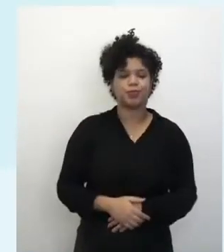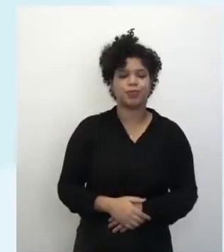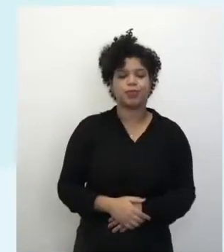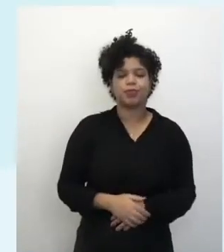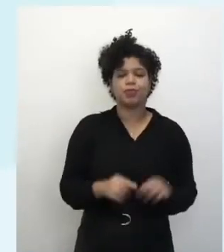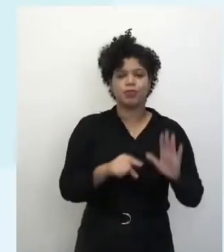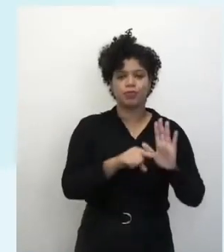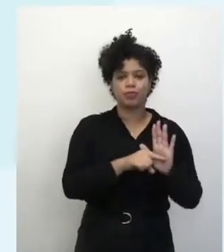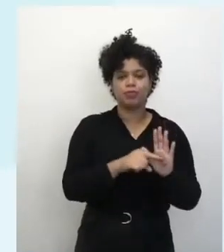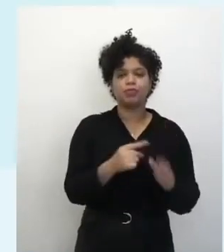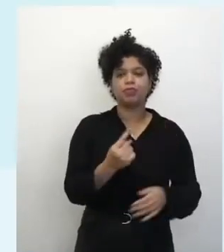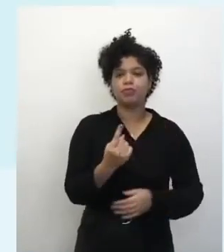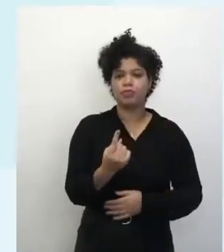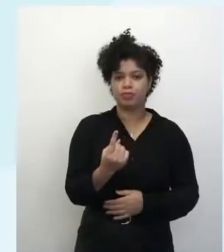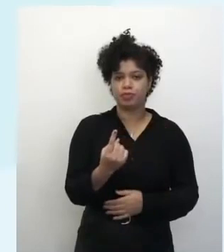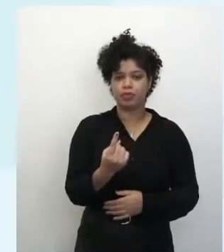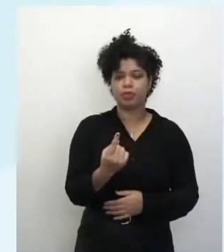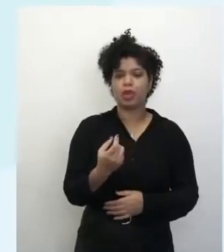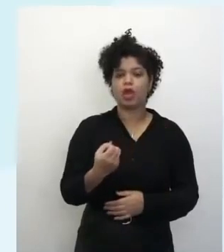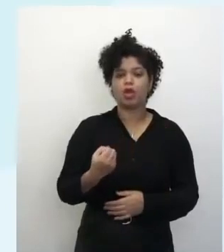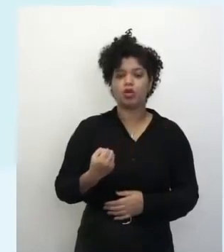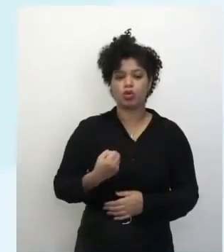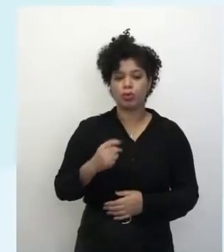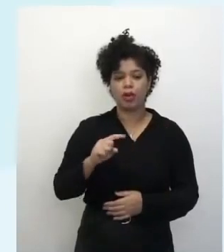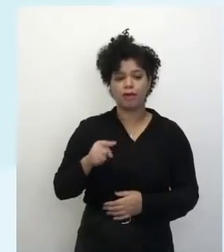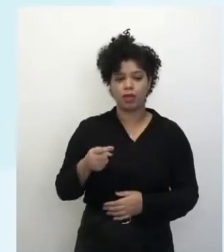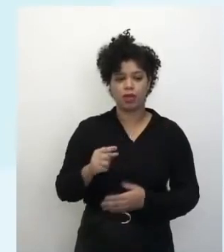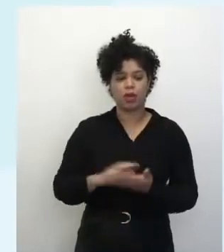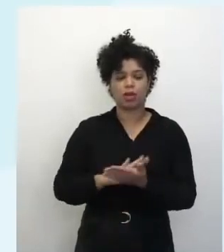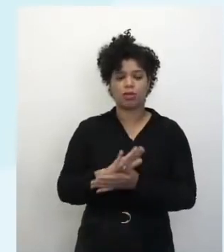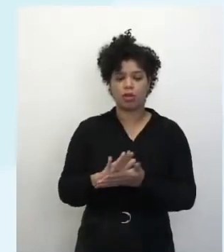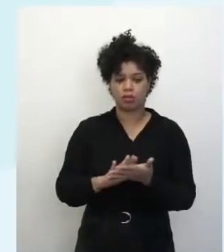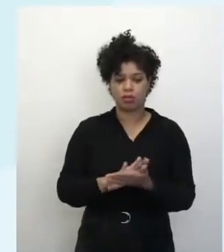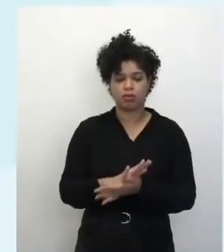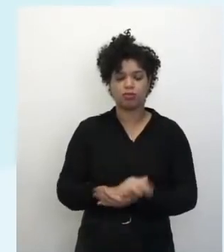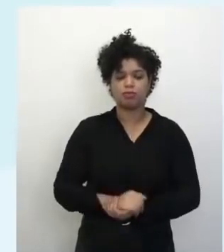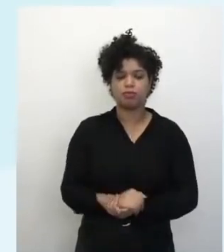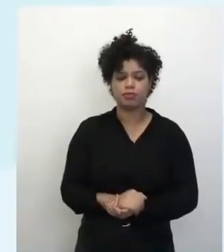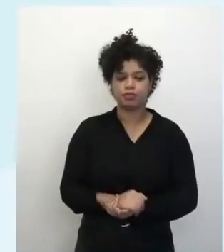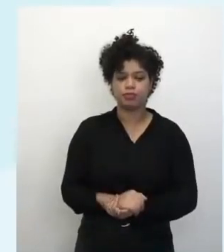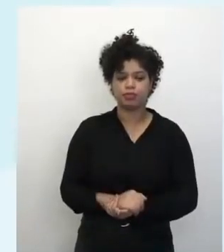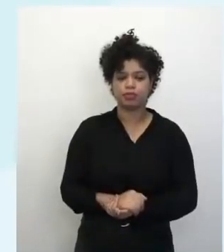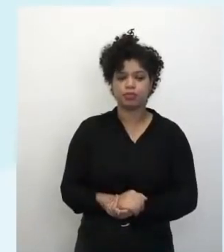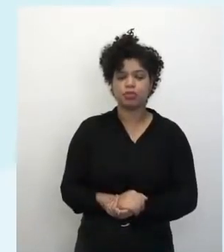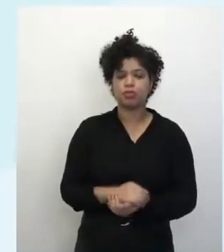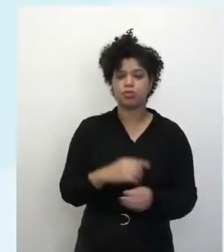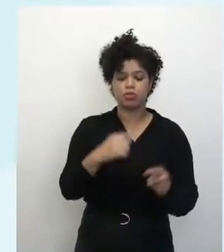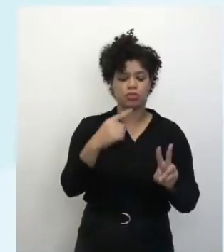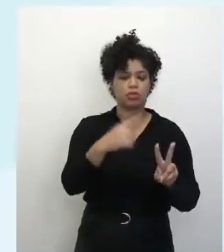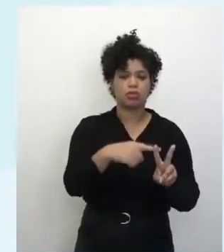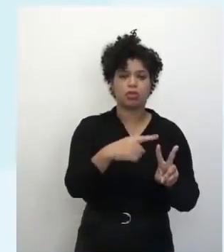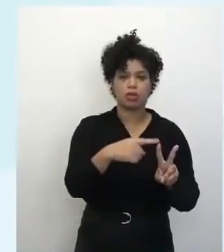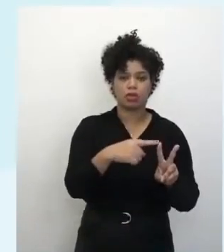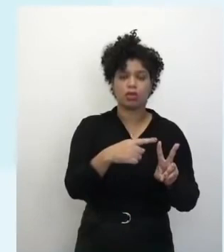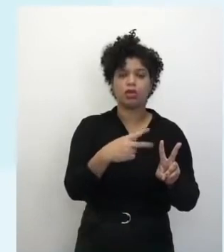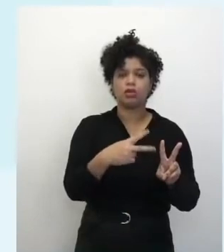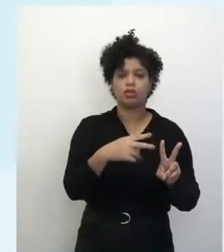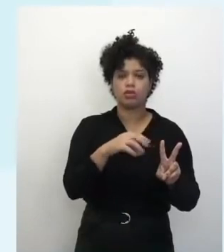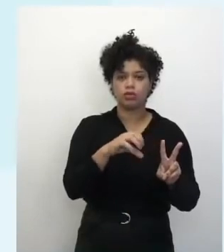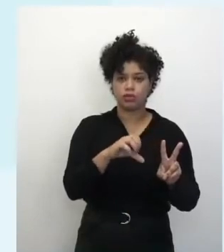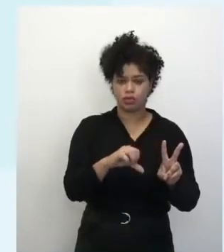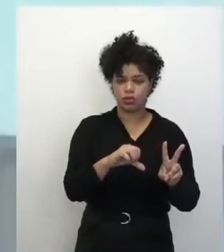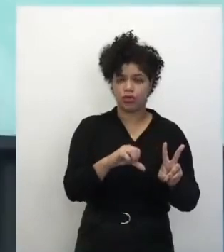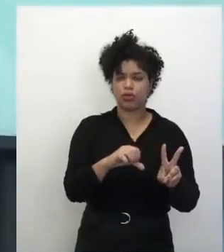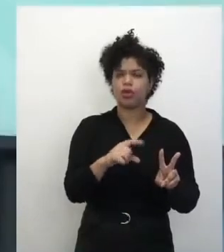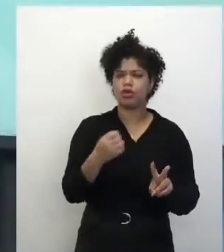1. Ah, menos 1 é um número inteiro, então esse é racional. Legal. Raiz quadrada de 29. 29. Tem